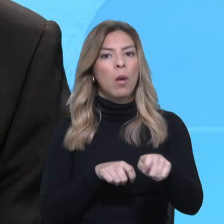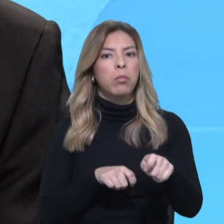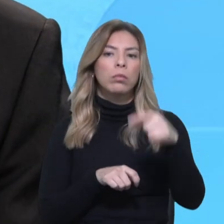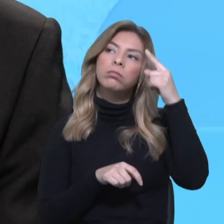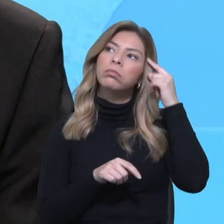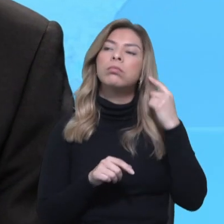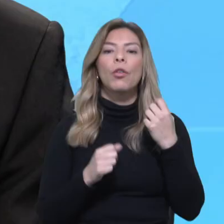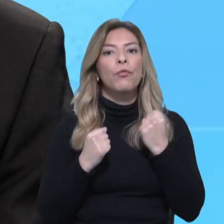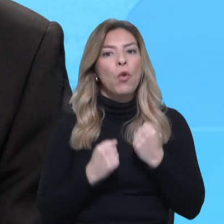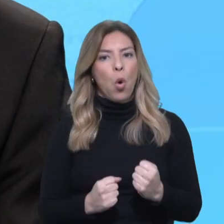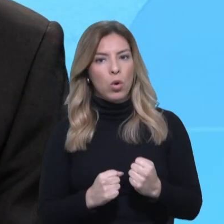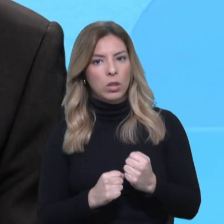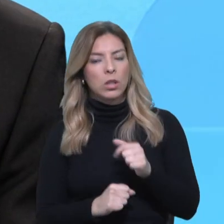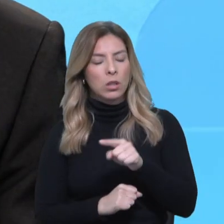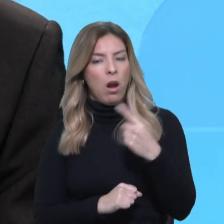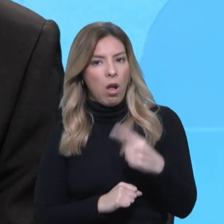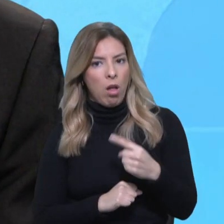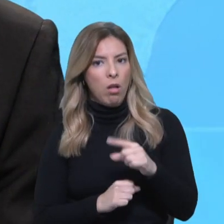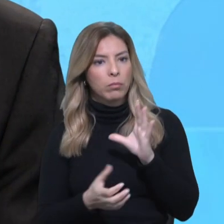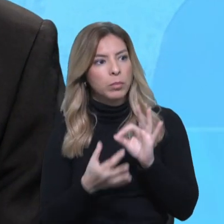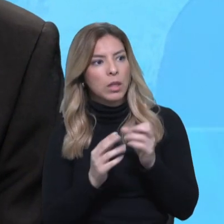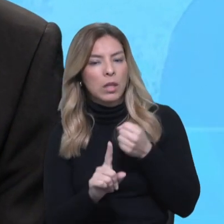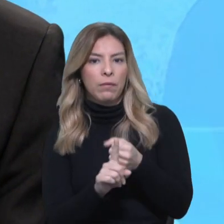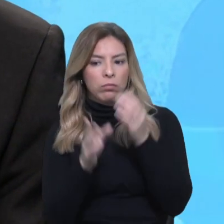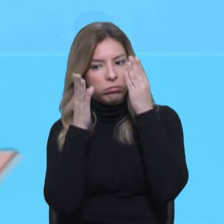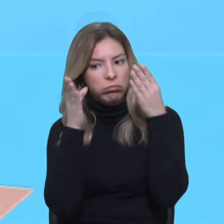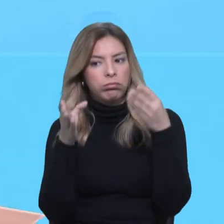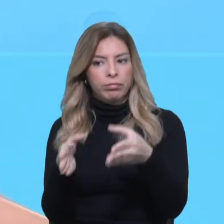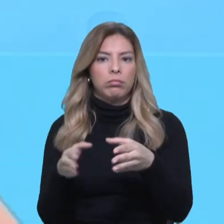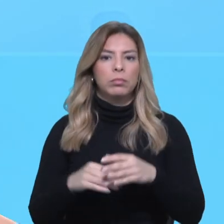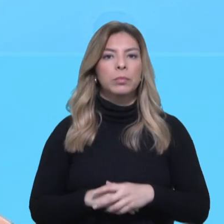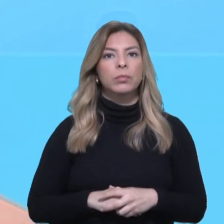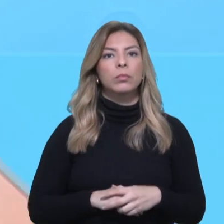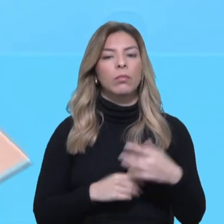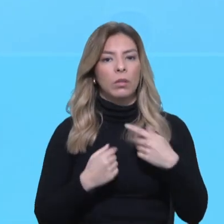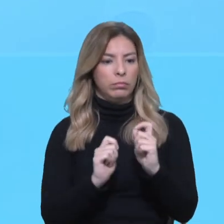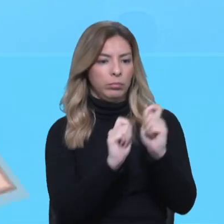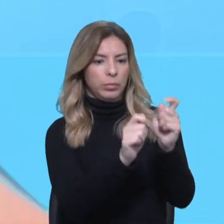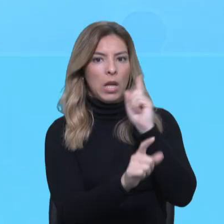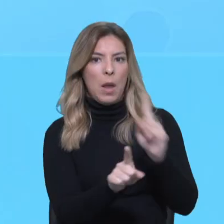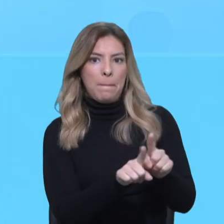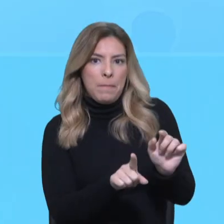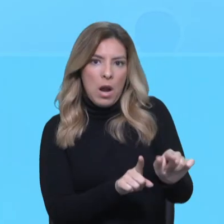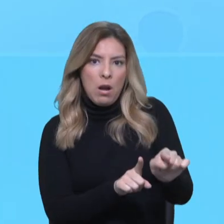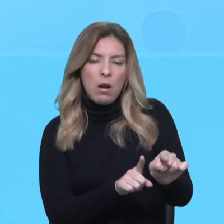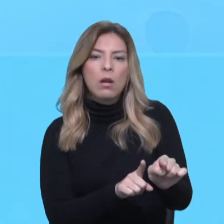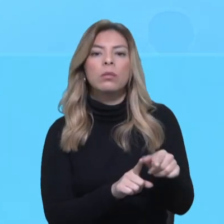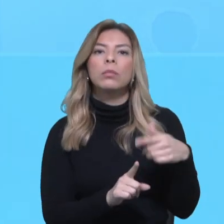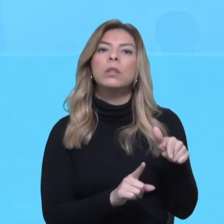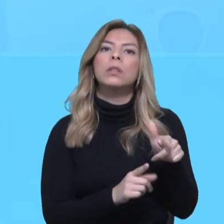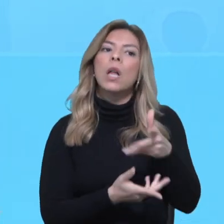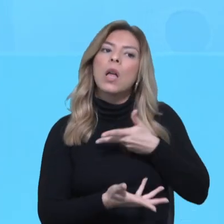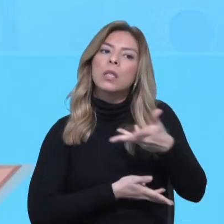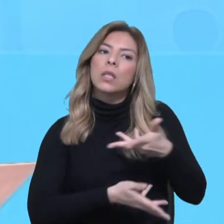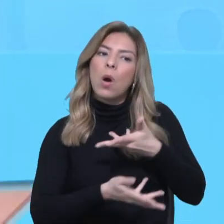a concentrarmos-nos nesse desafio. Eu passo a palavra à irmã, precisamente na sequência desta reflexão que o Padre